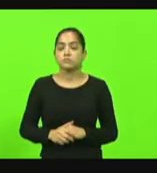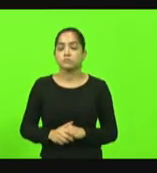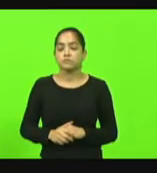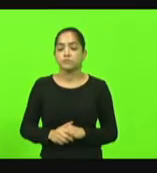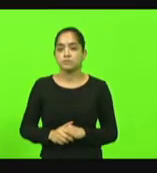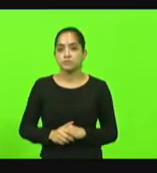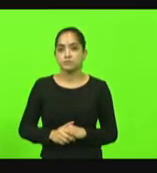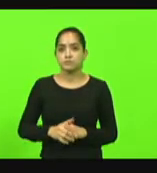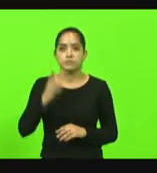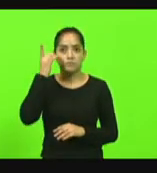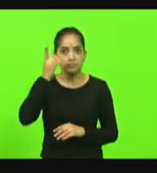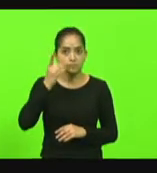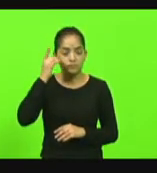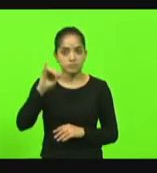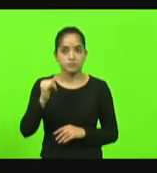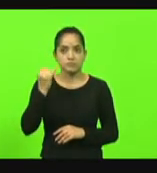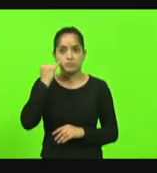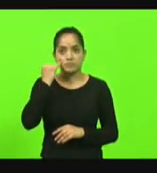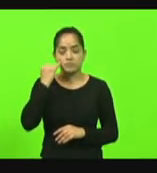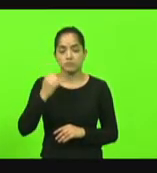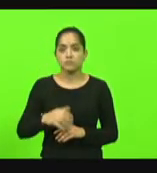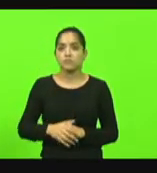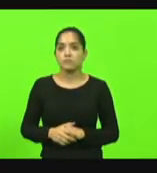Como vota o deputado Jessé Lopes?